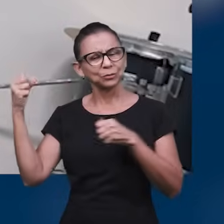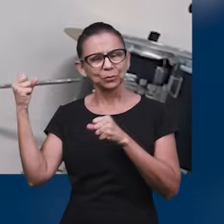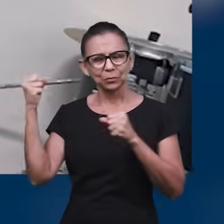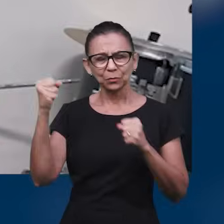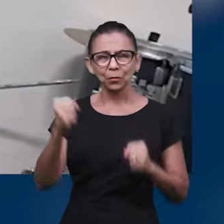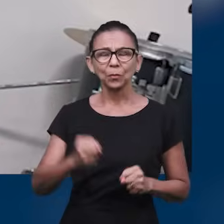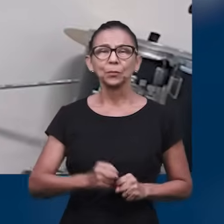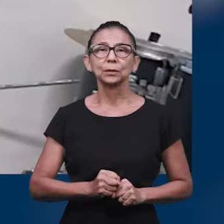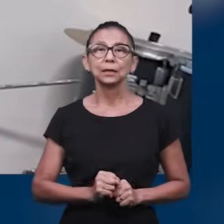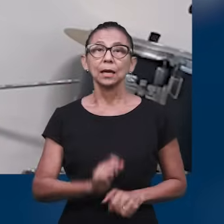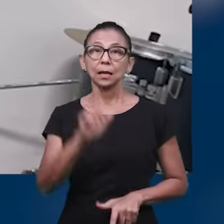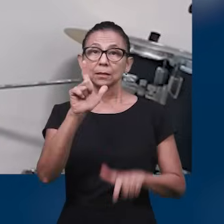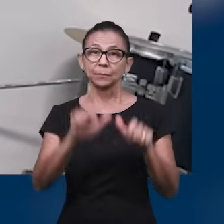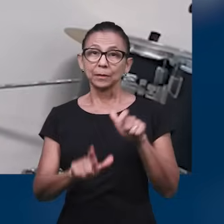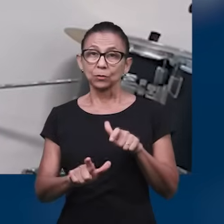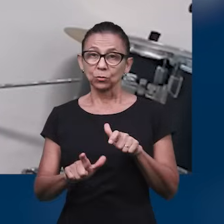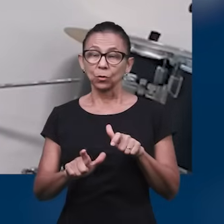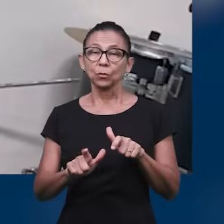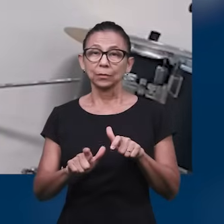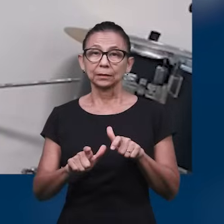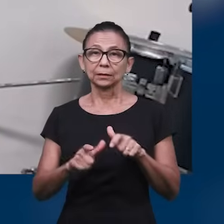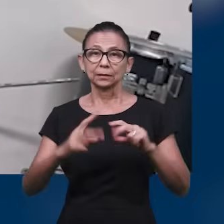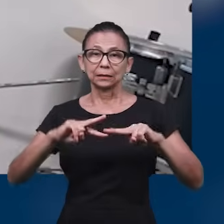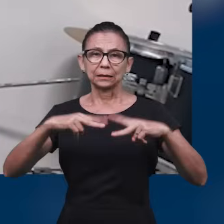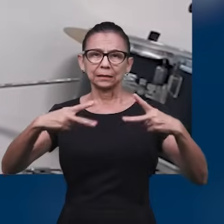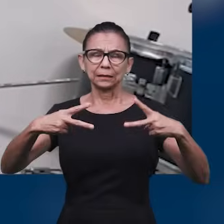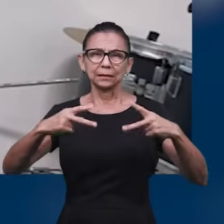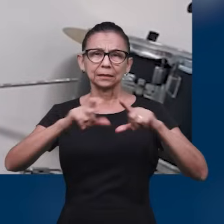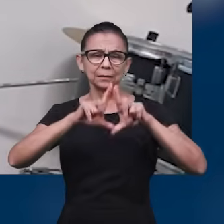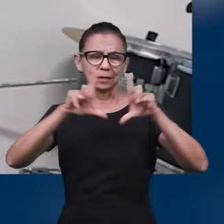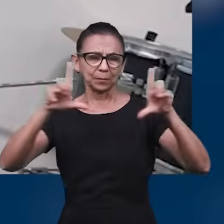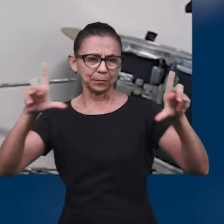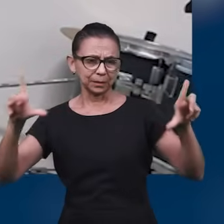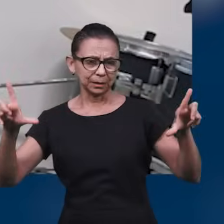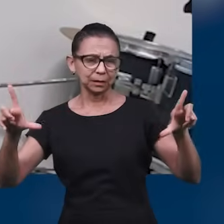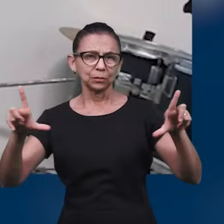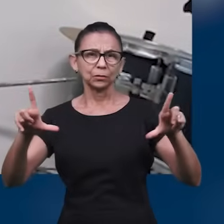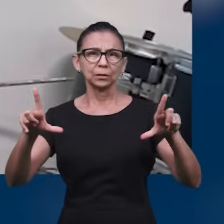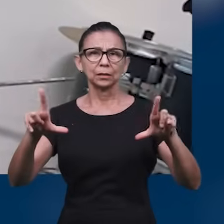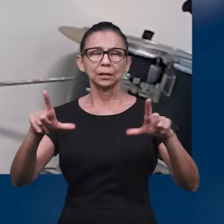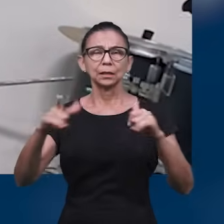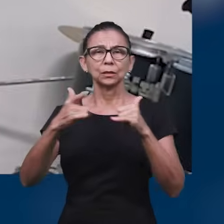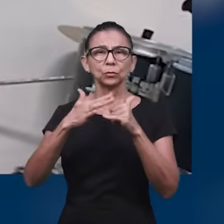grandemente, tivemos muitos visitantes, muitos links foram enviados, pessoas